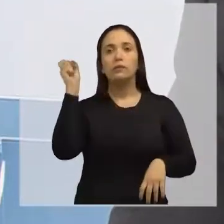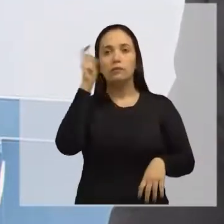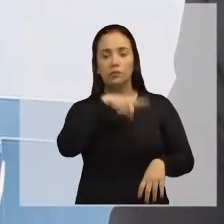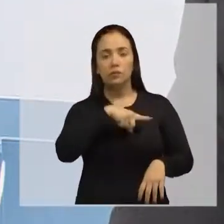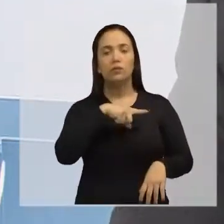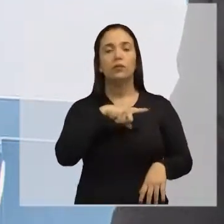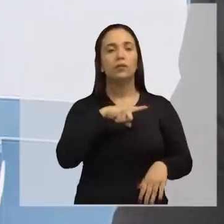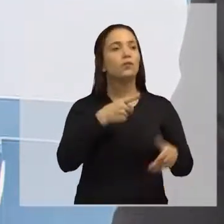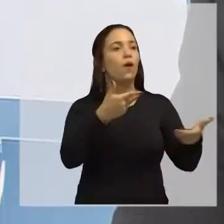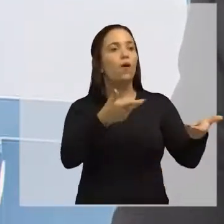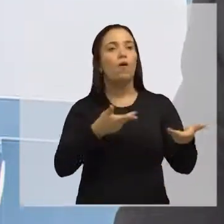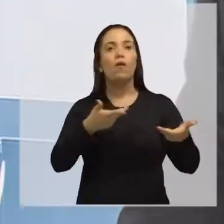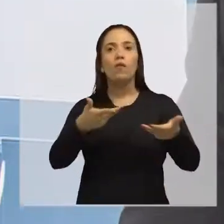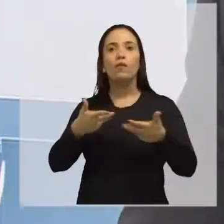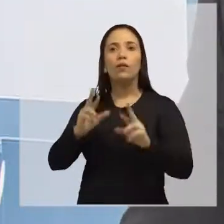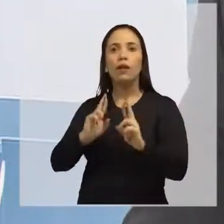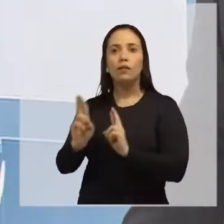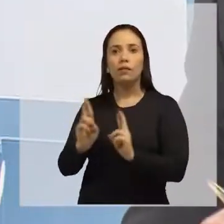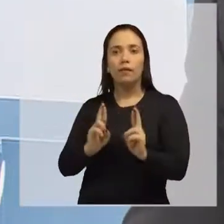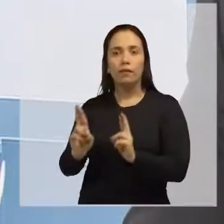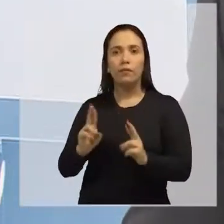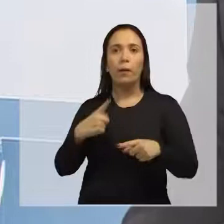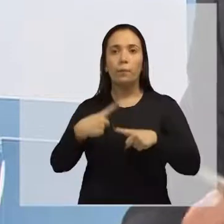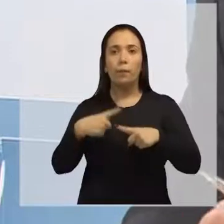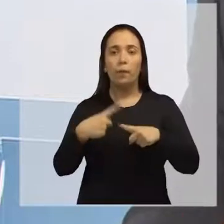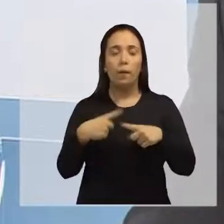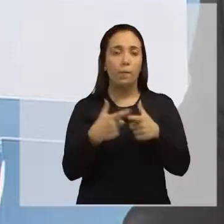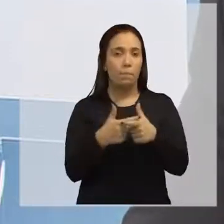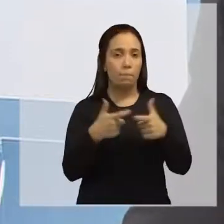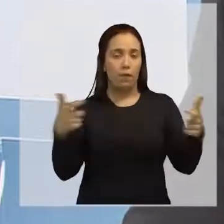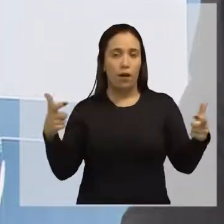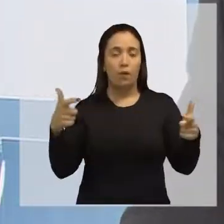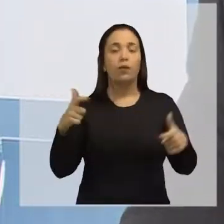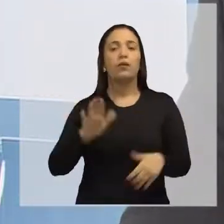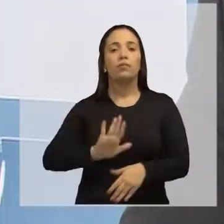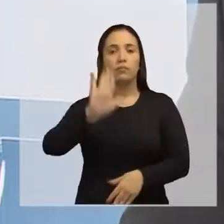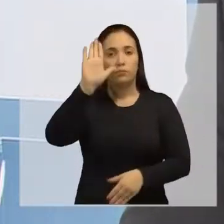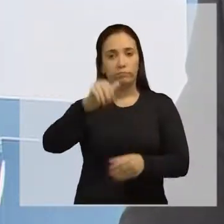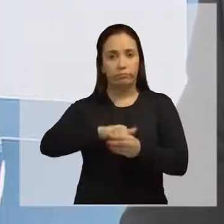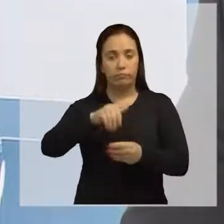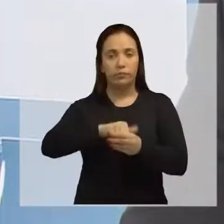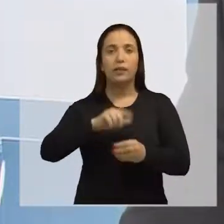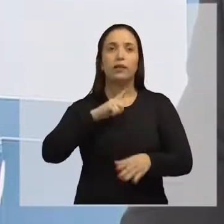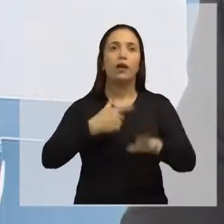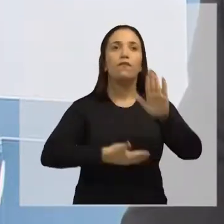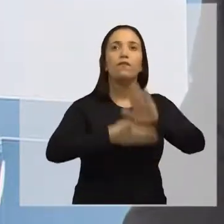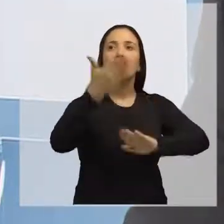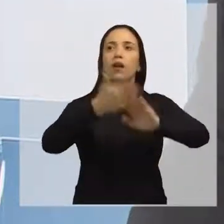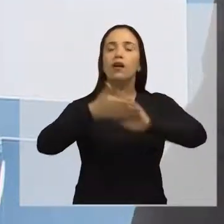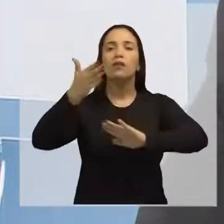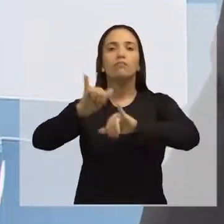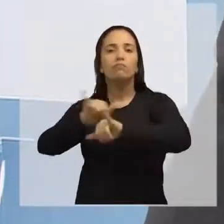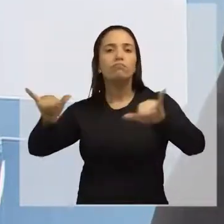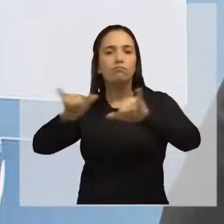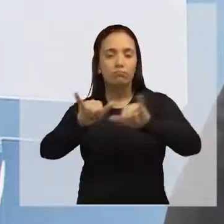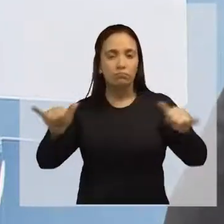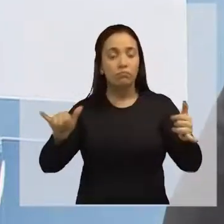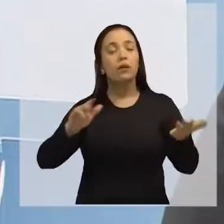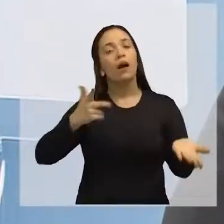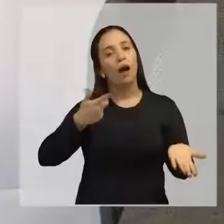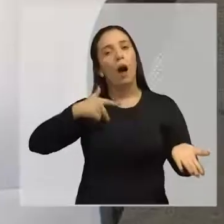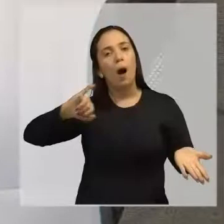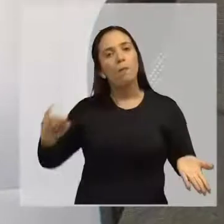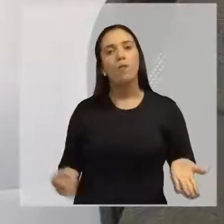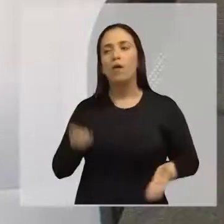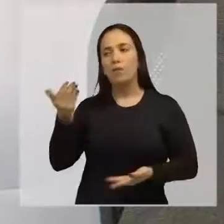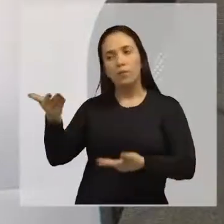outros convidados, porque, inclusive, a maioria deles são candidatos e estão em plena campanha política. Luiz Cláudio está aqui comigo